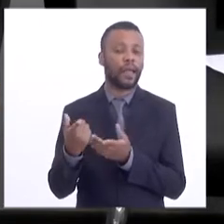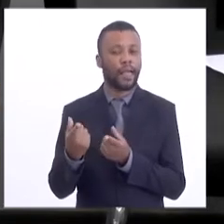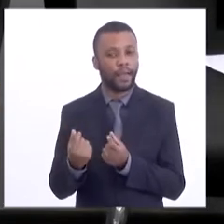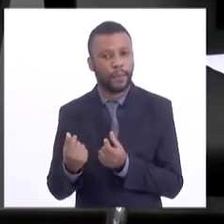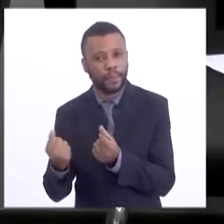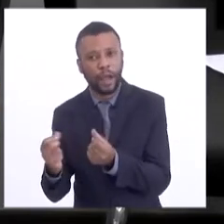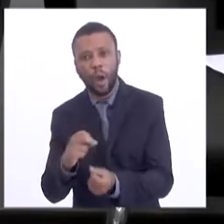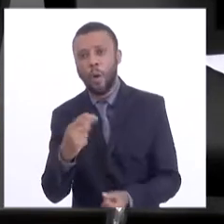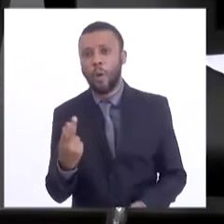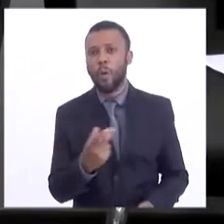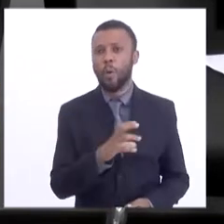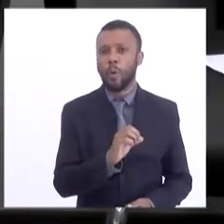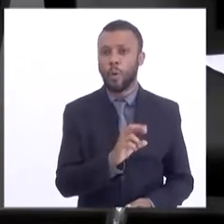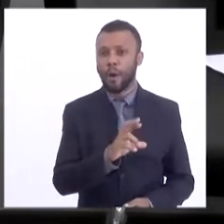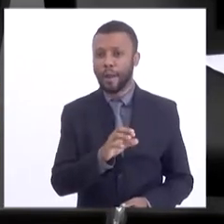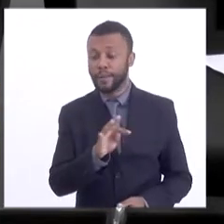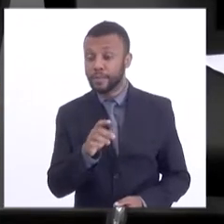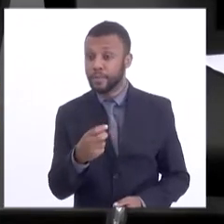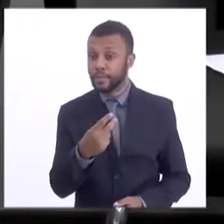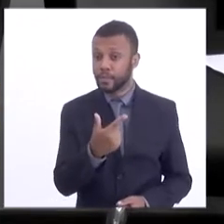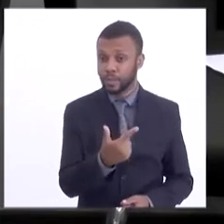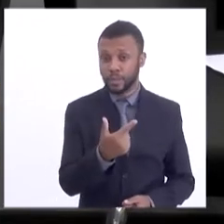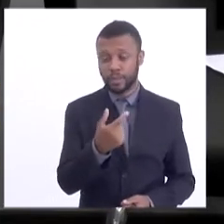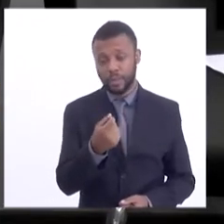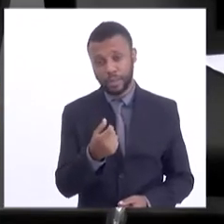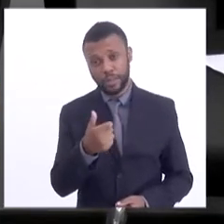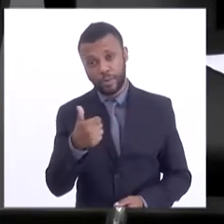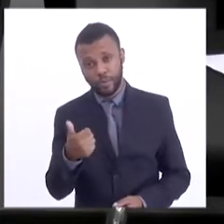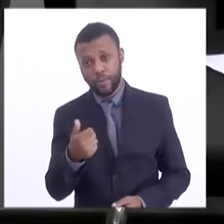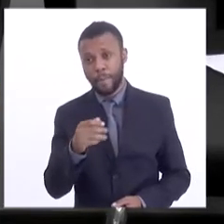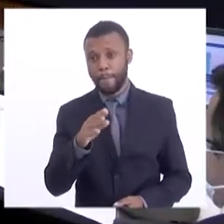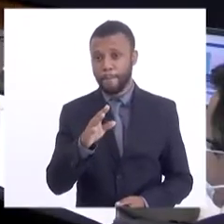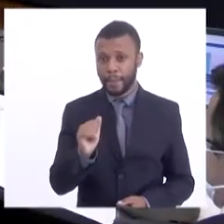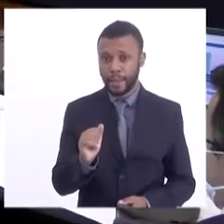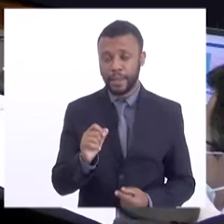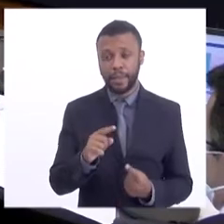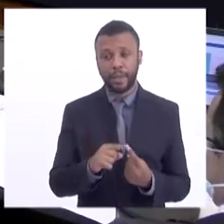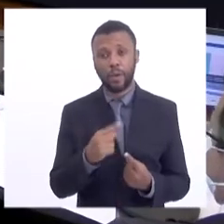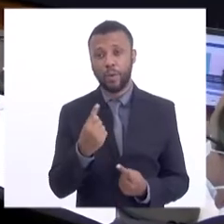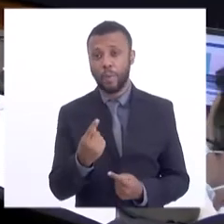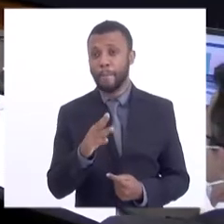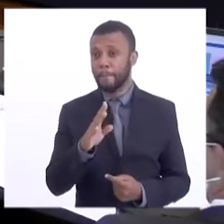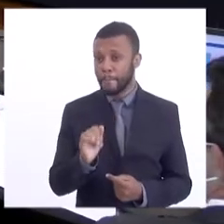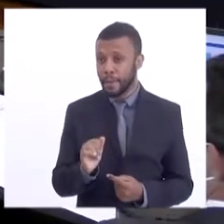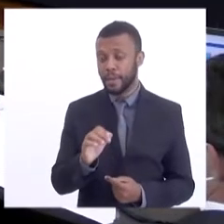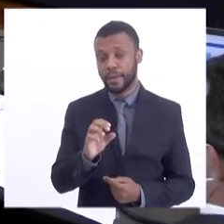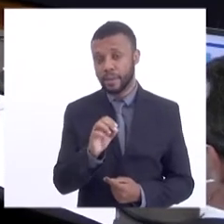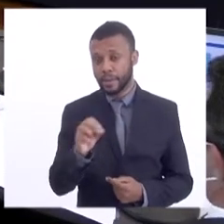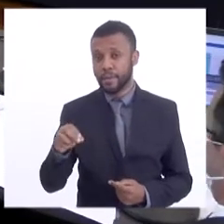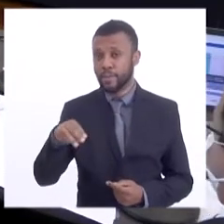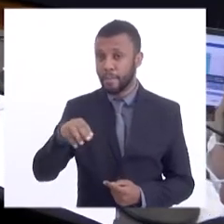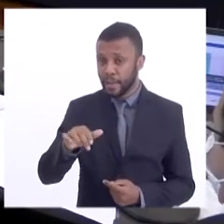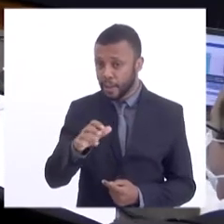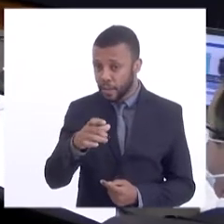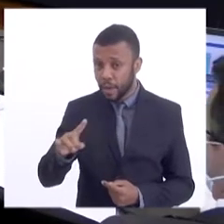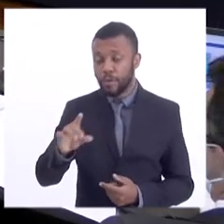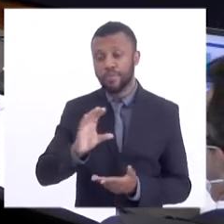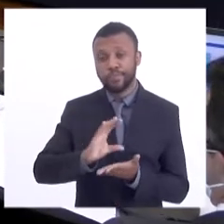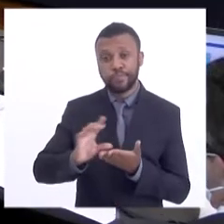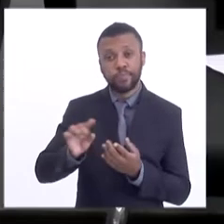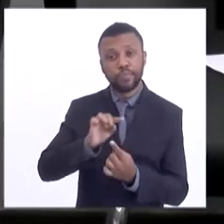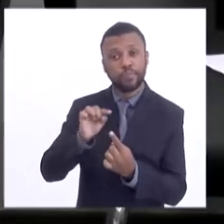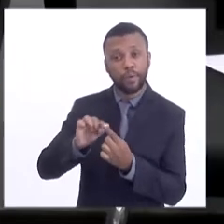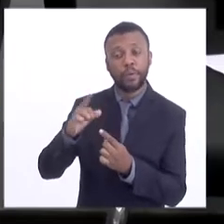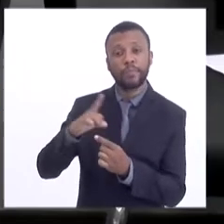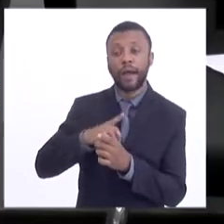corrente ou seja decidi 2/200 de UnB UnB e-mail para recomposição para tomar da cidade é isso ela também fica composições patrimonial